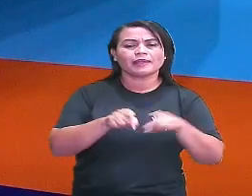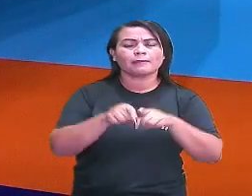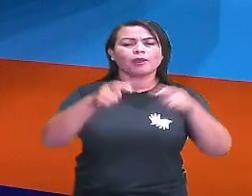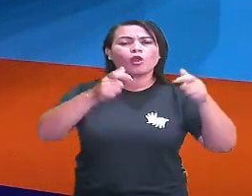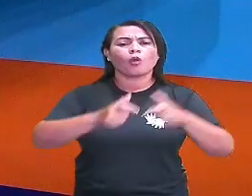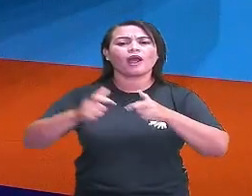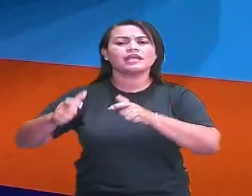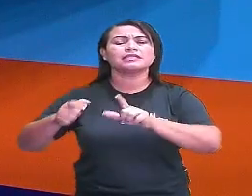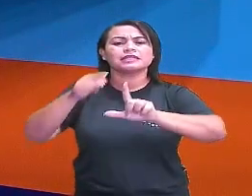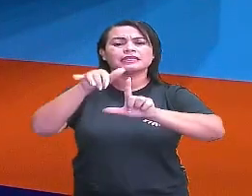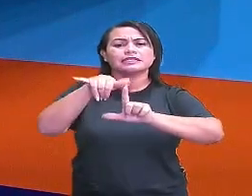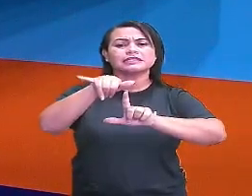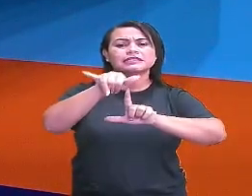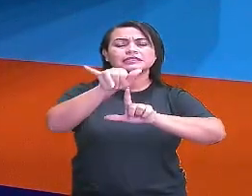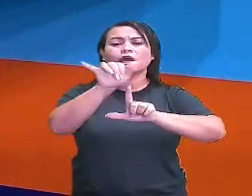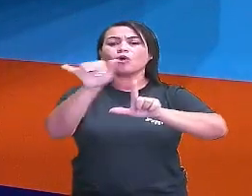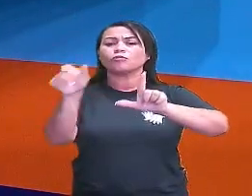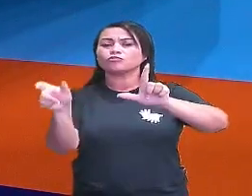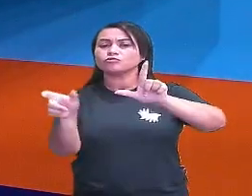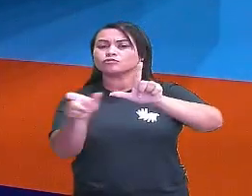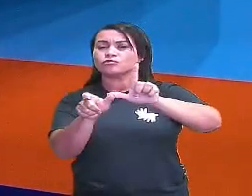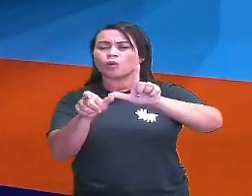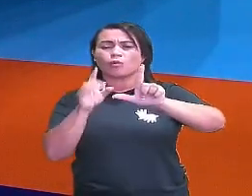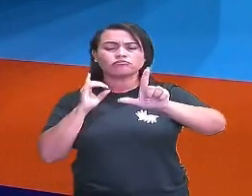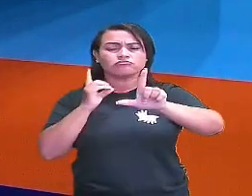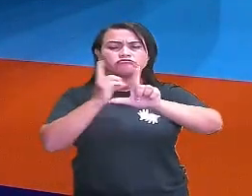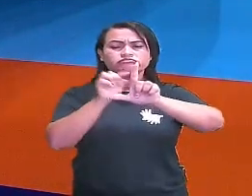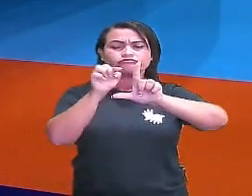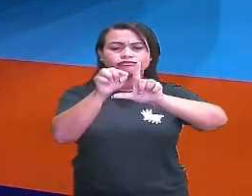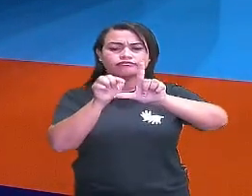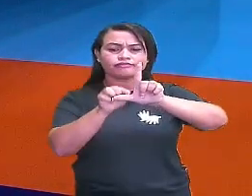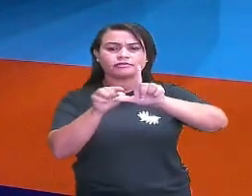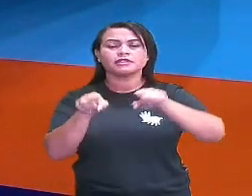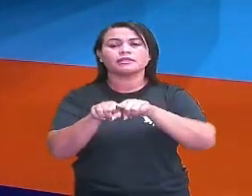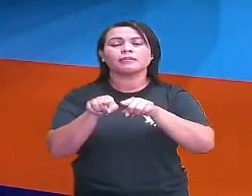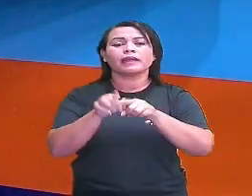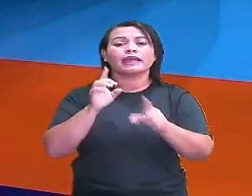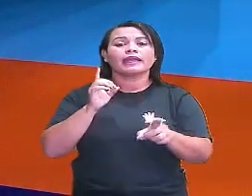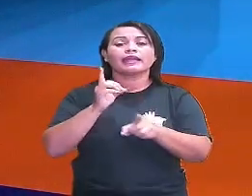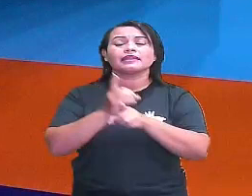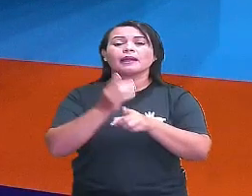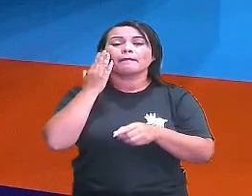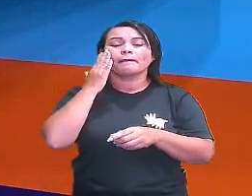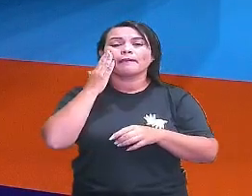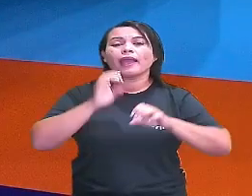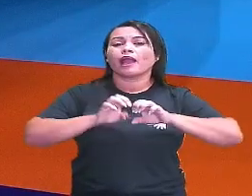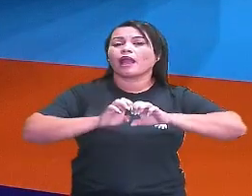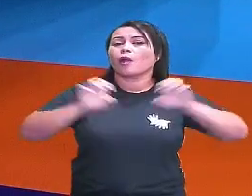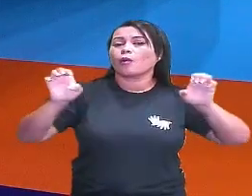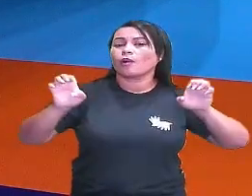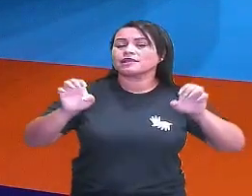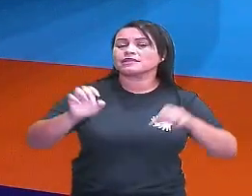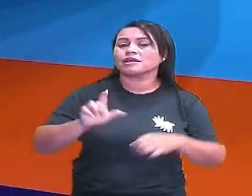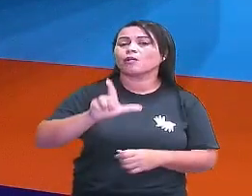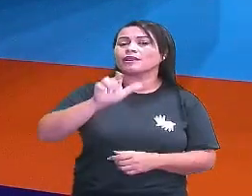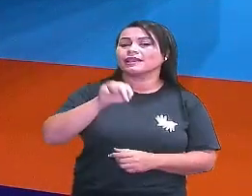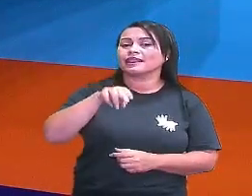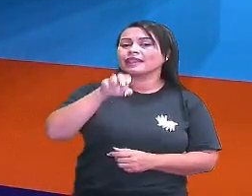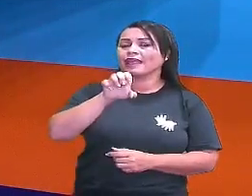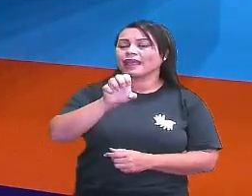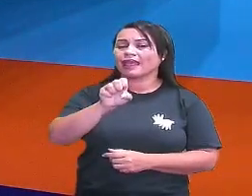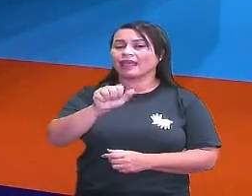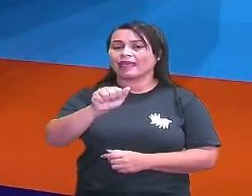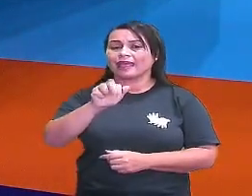de pontos no plano e identificação de uma equação linear de primeiro grau com uma